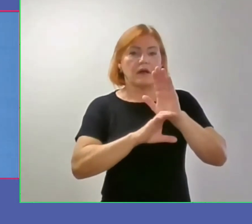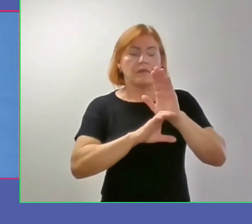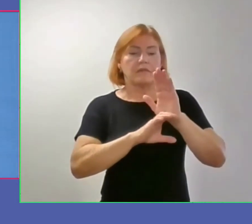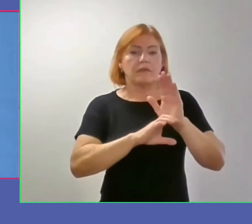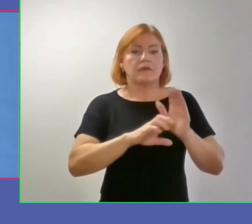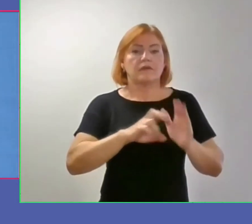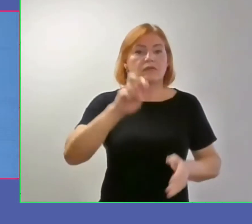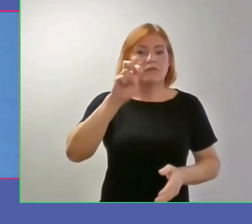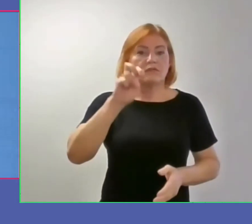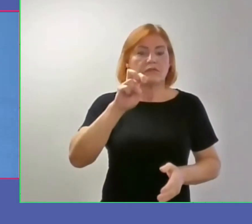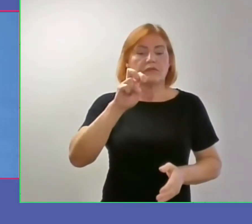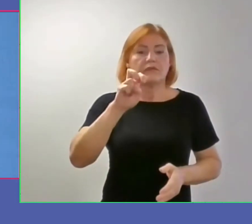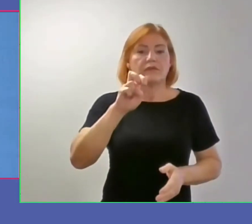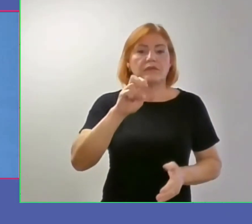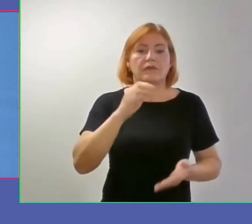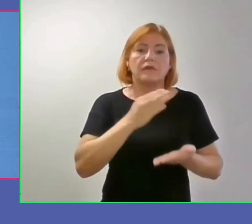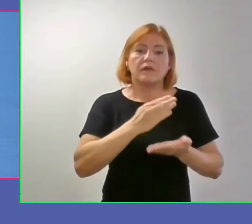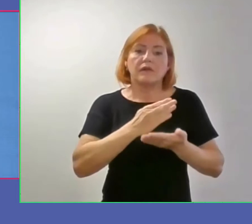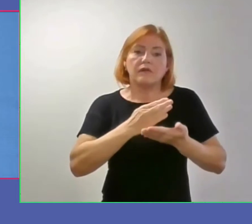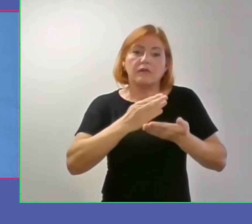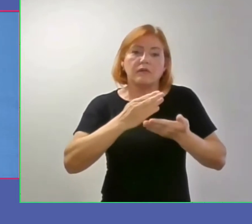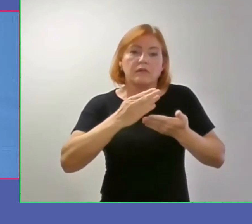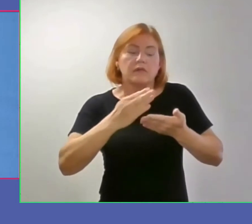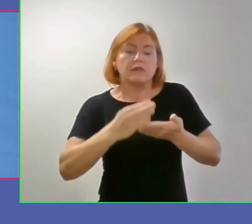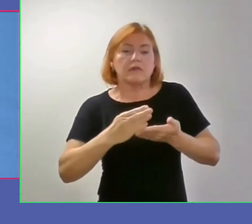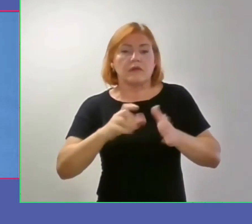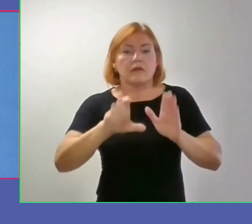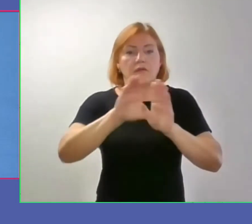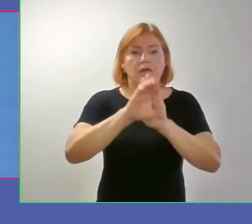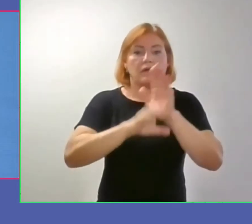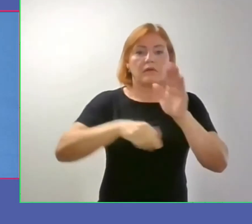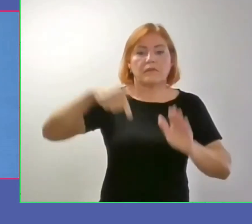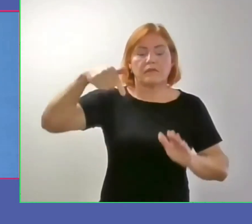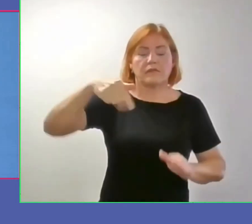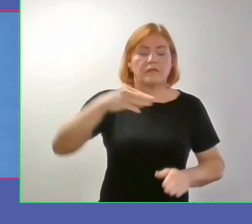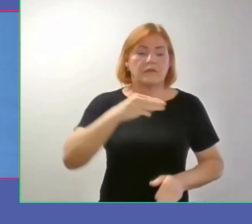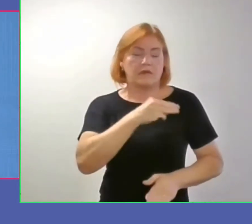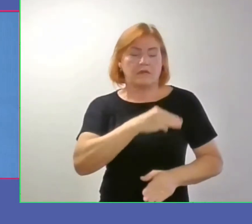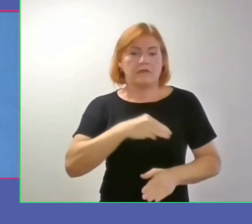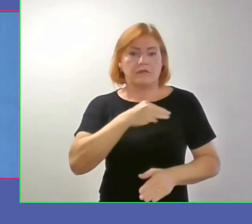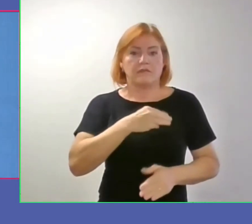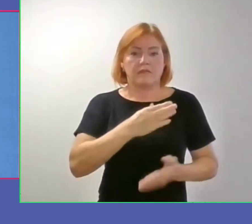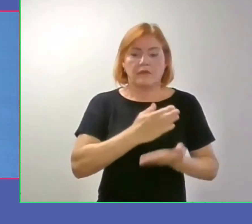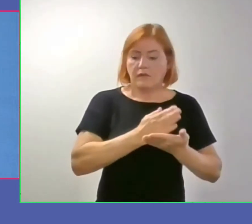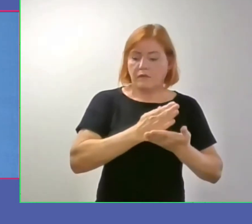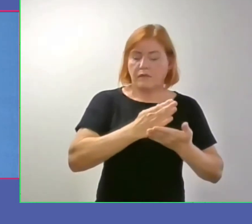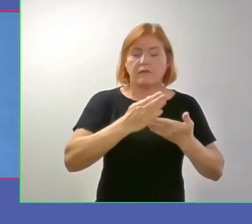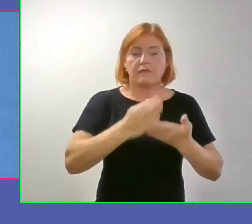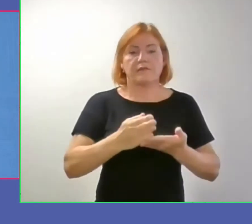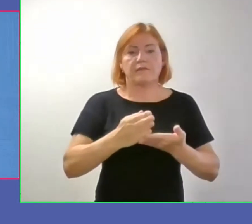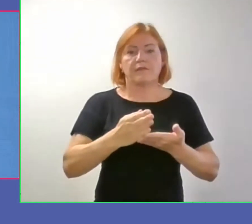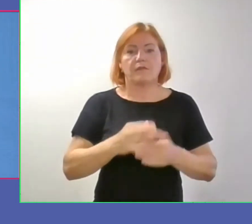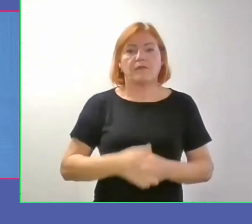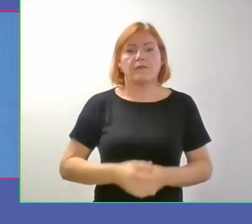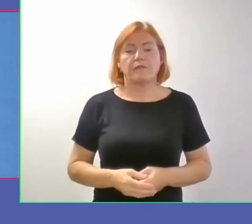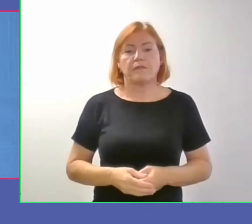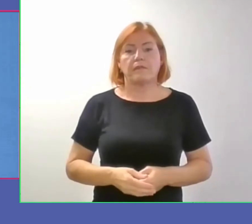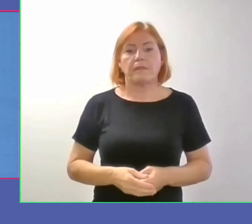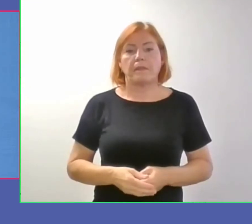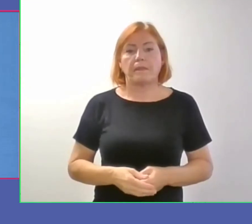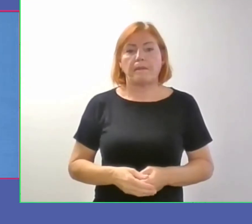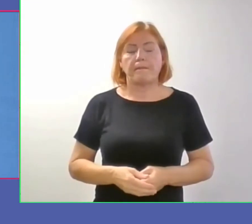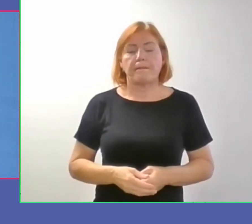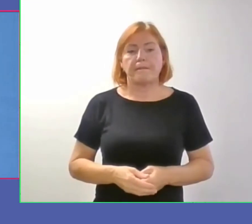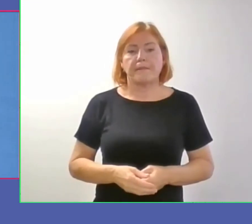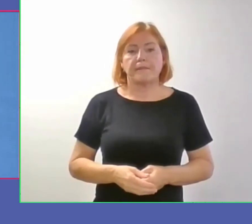até o capítulo 7 de Mateus, começa que nós consideramos